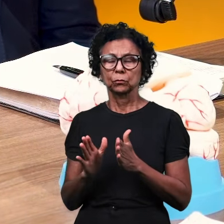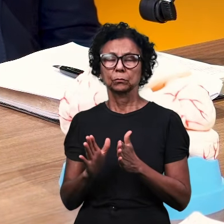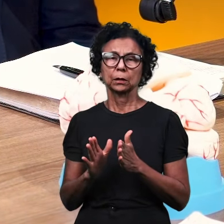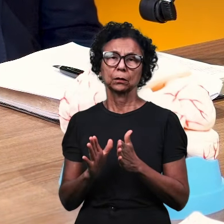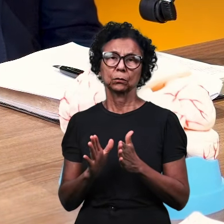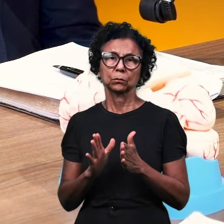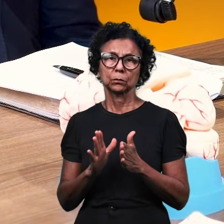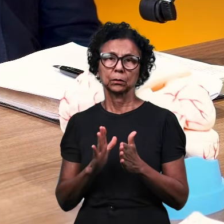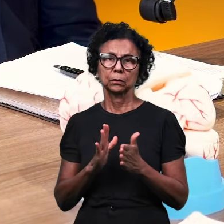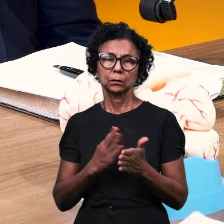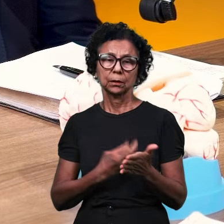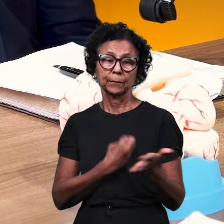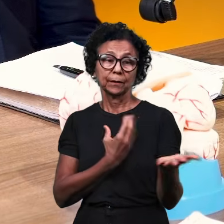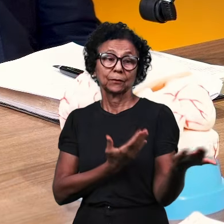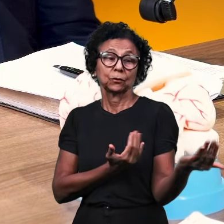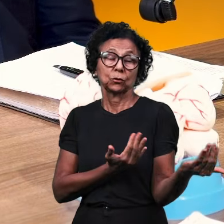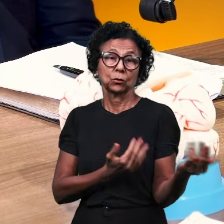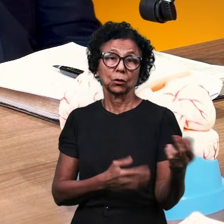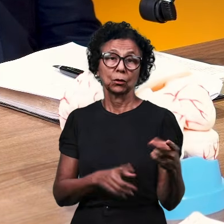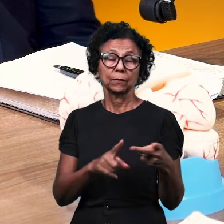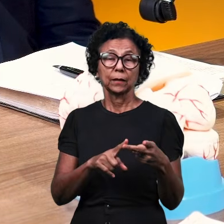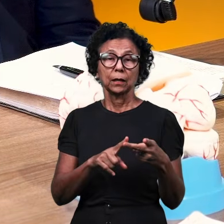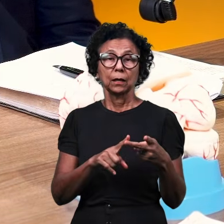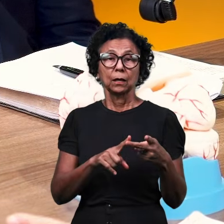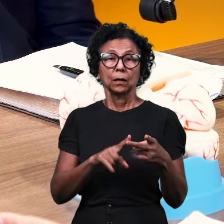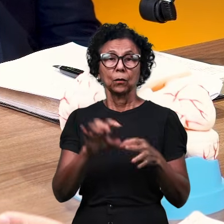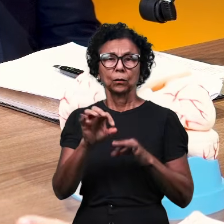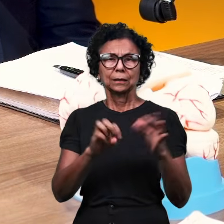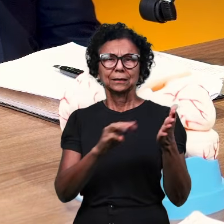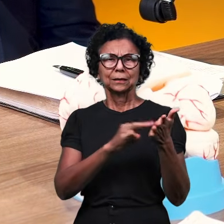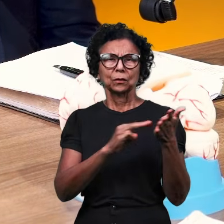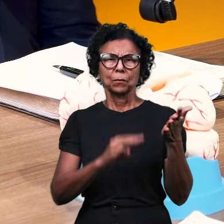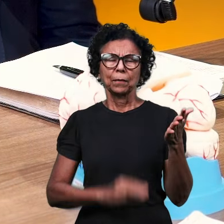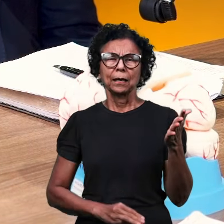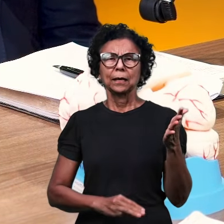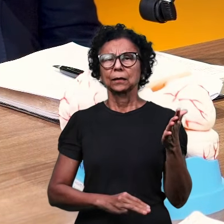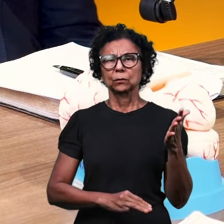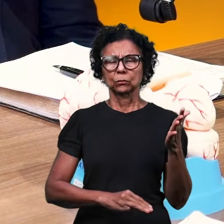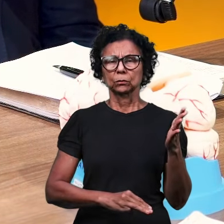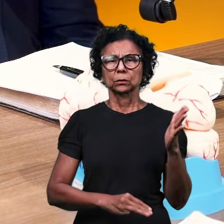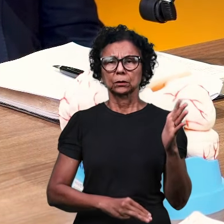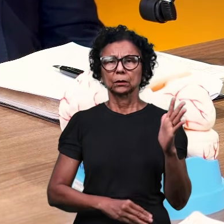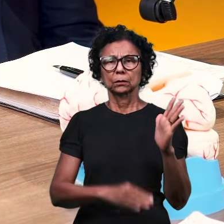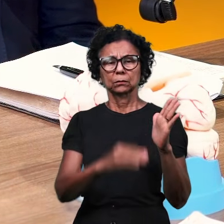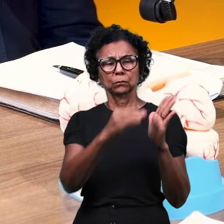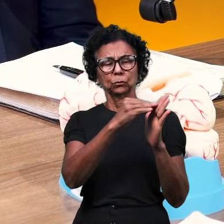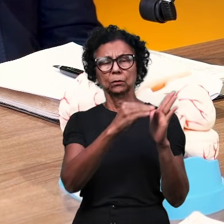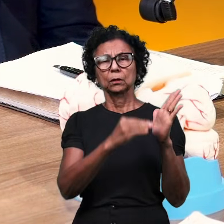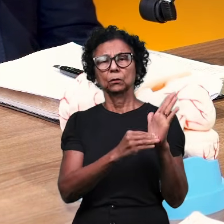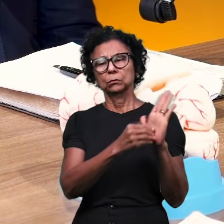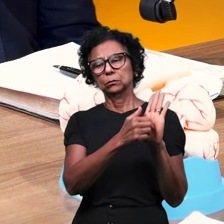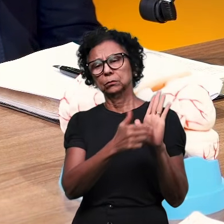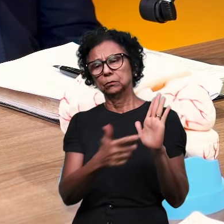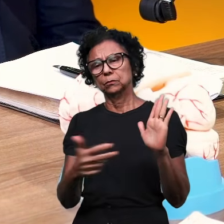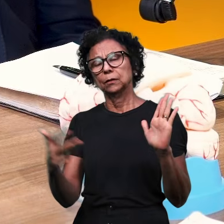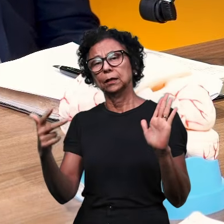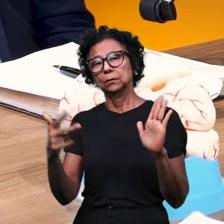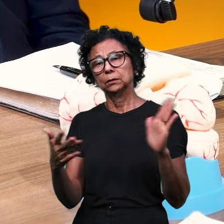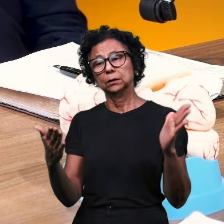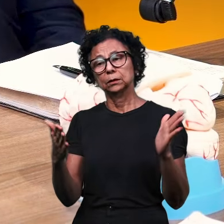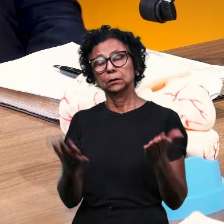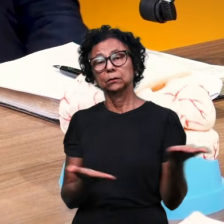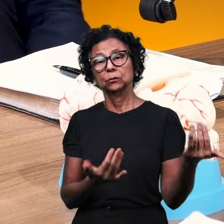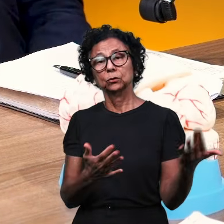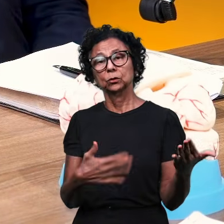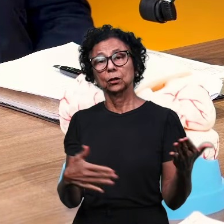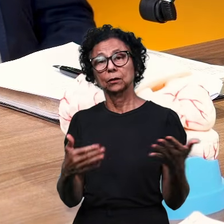mocidade, enfim, a organização e métodos, entre outros, nós vamos ver que isso, o jovem ele tem o